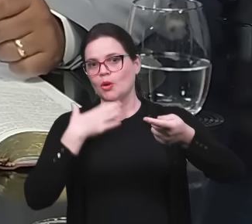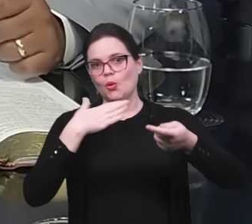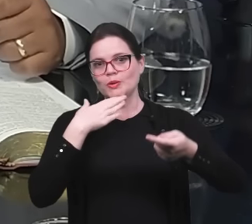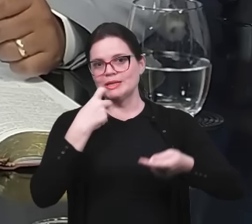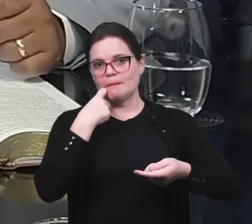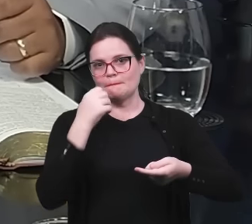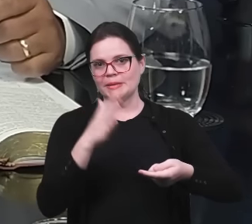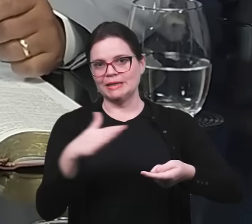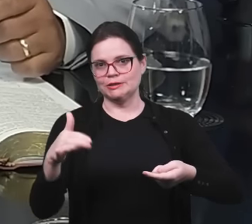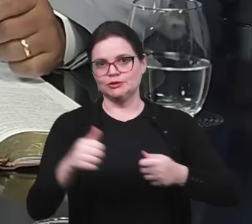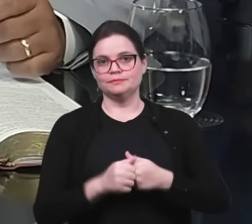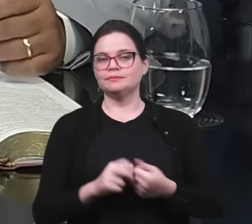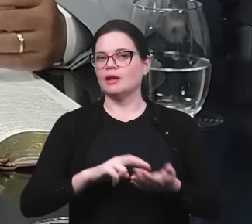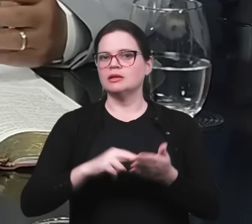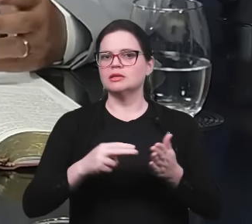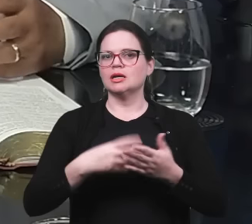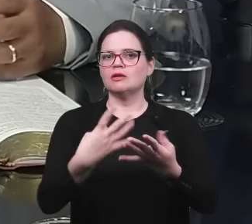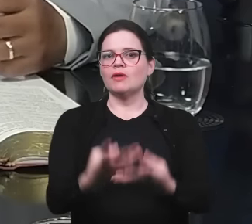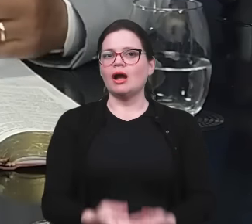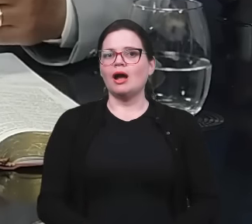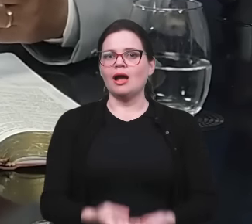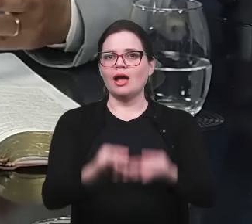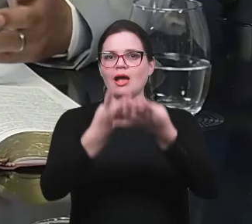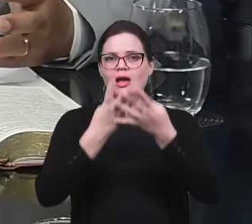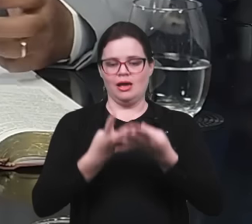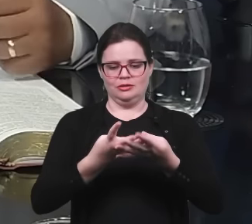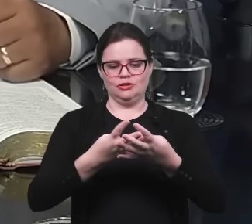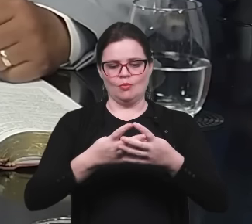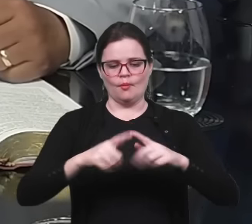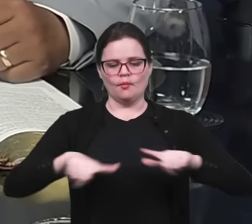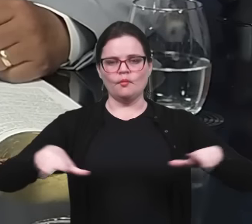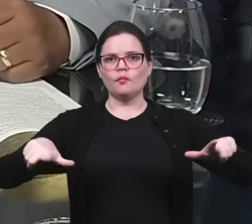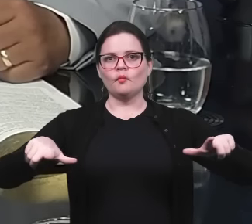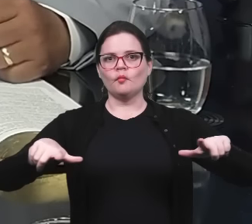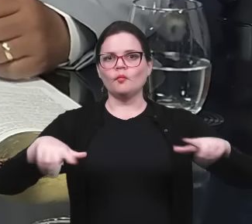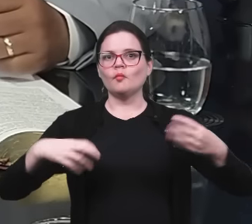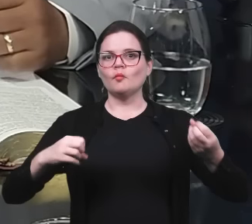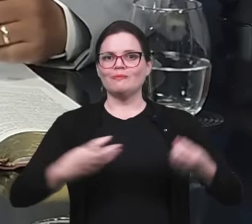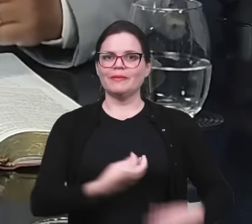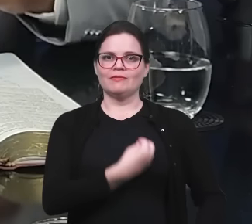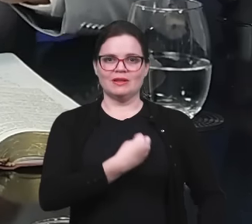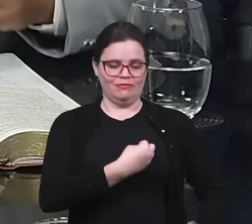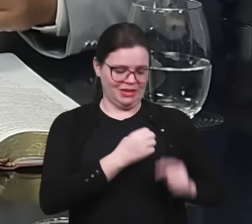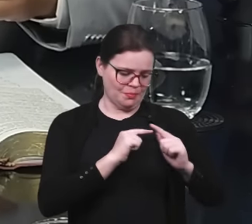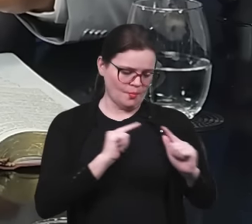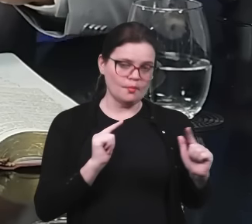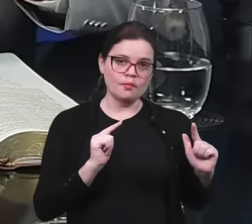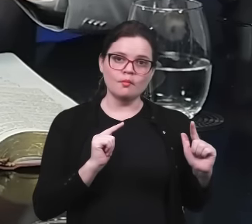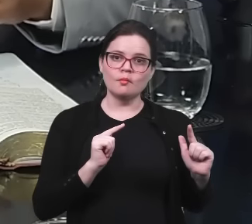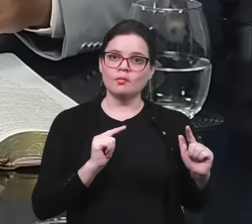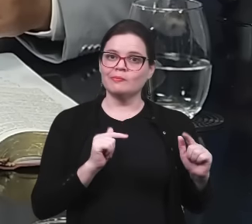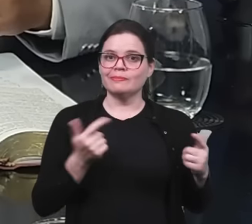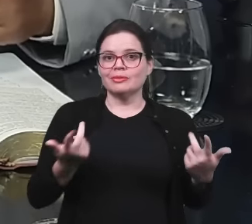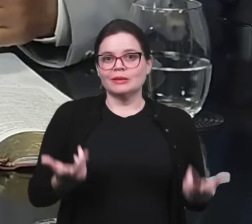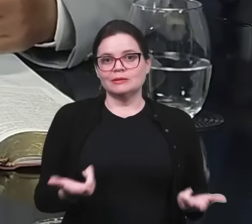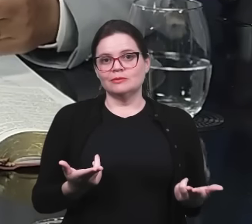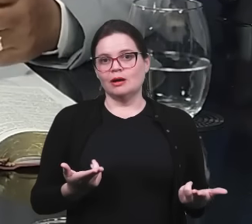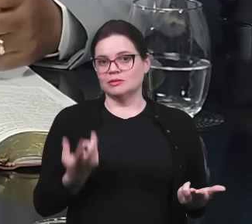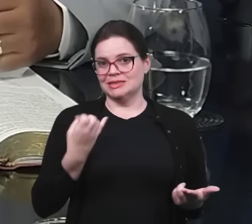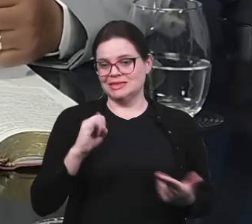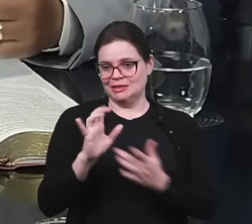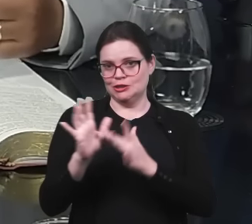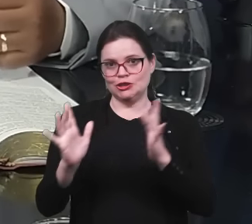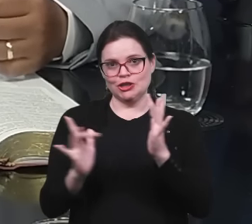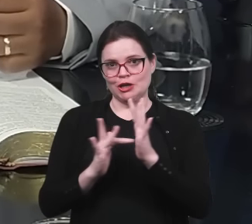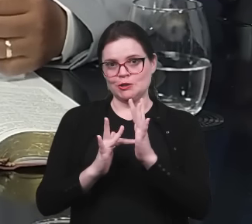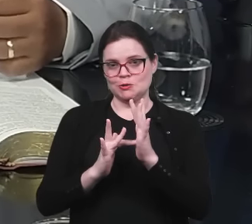essa rede vazia? Vida vazia. Então, a nossa vida sem